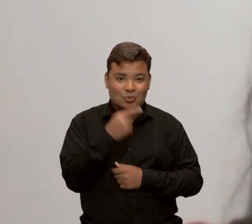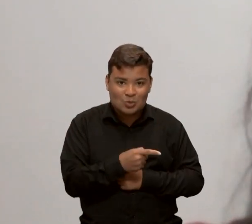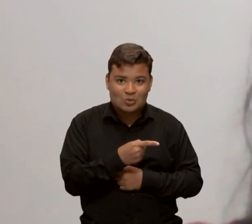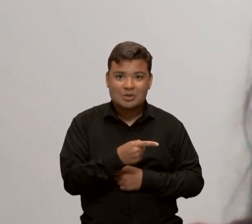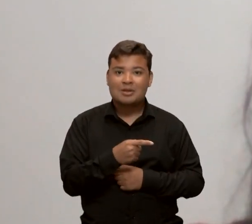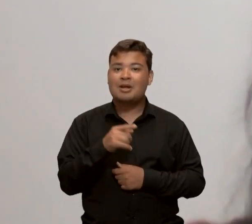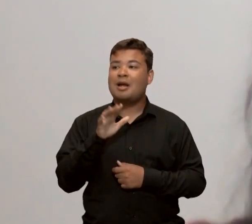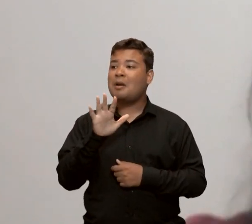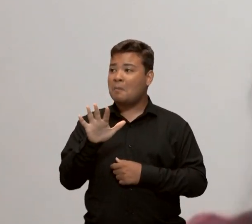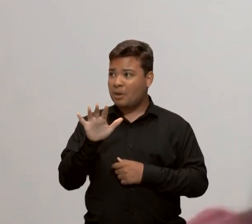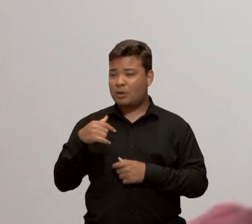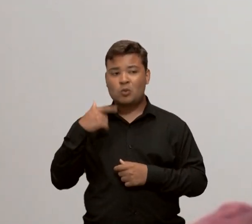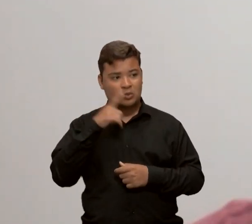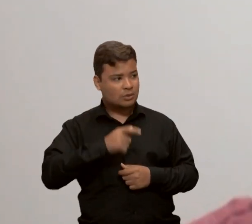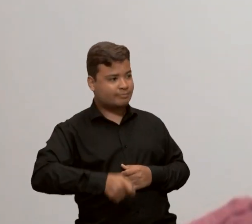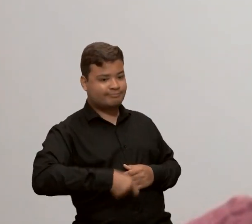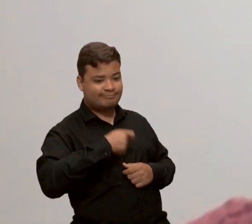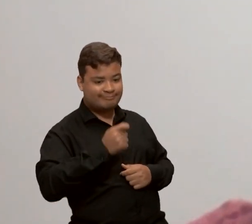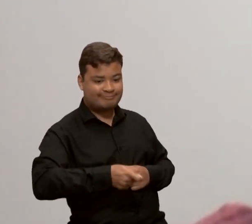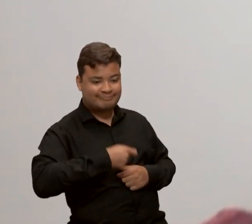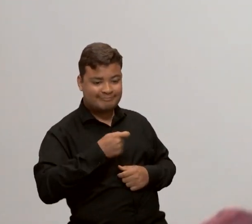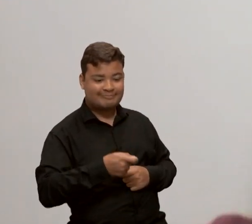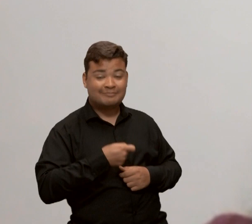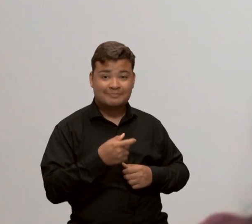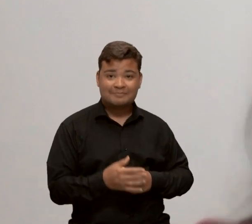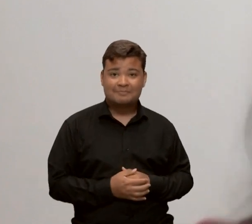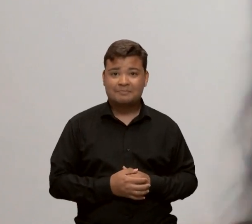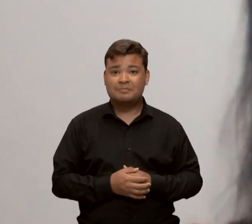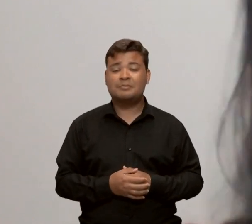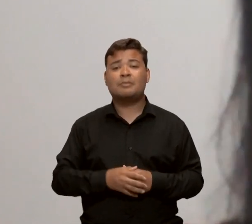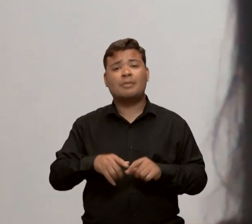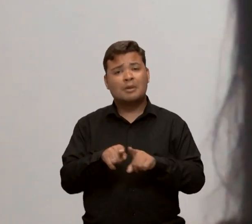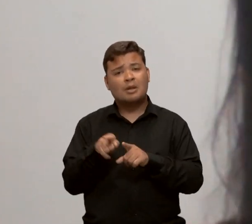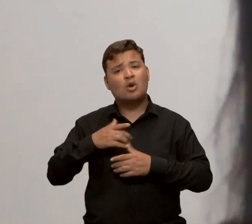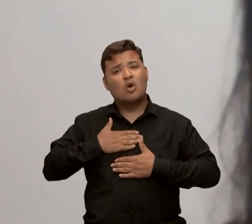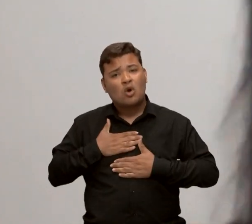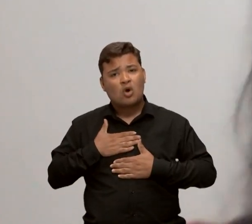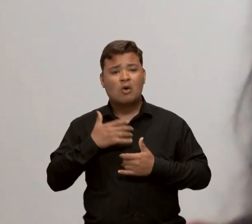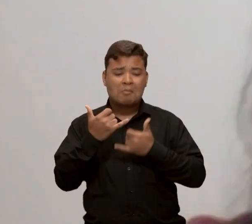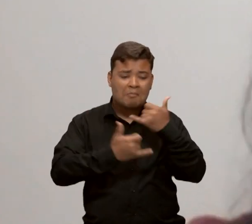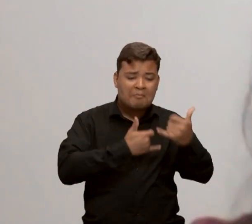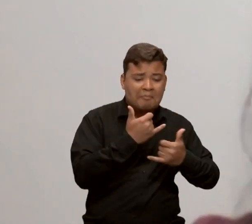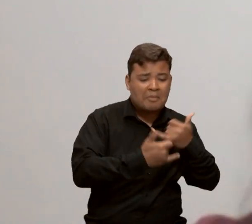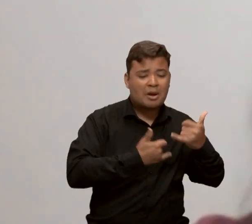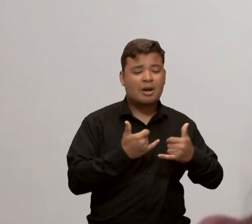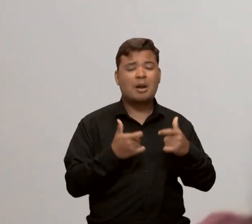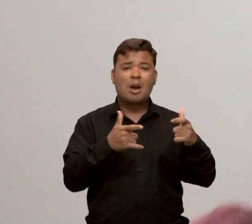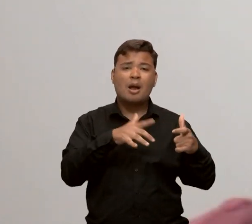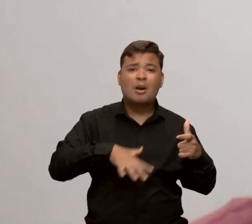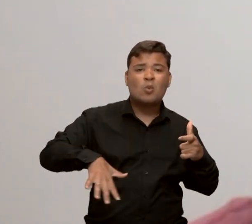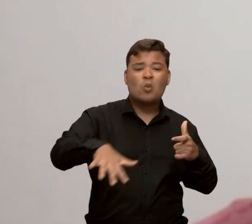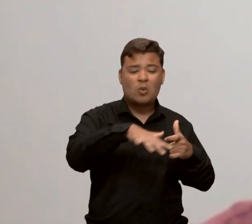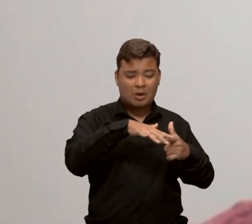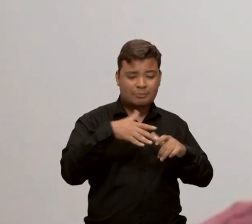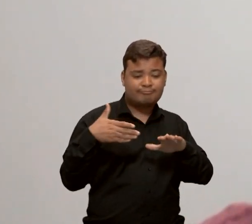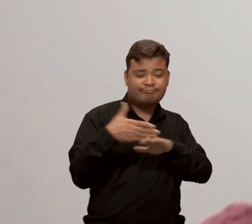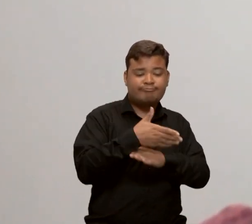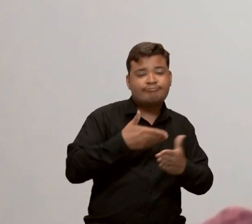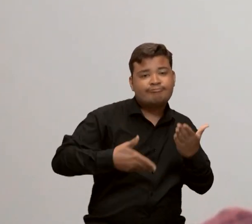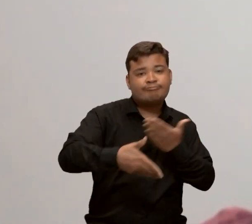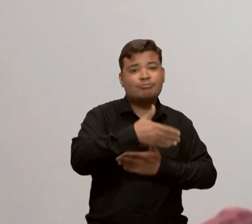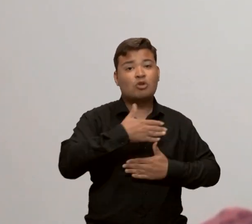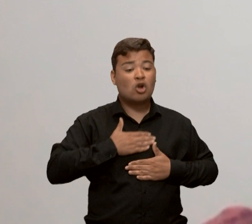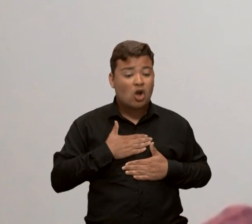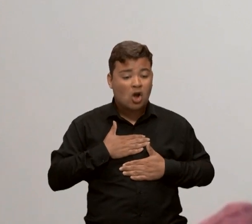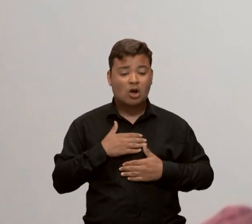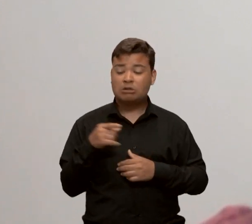fazer outra. E que ele também gosta de brincar, e que ele também gosta de estar naquele espaço, e que ele gosta de